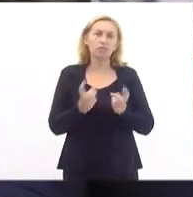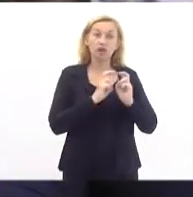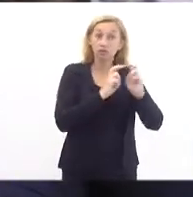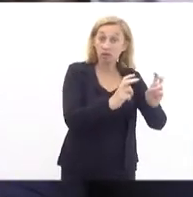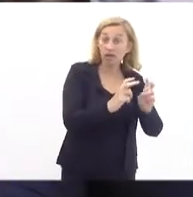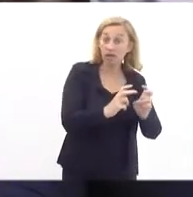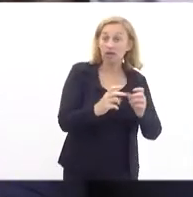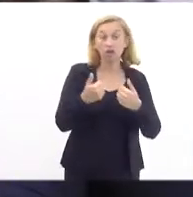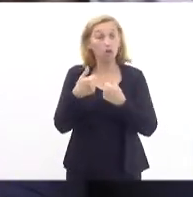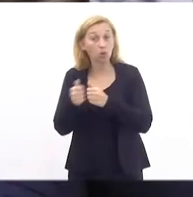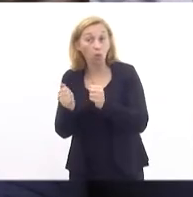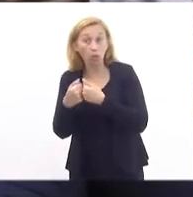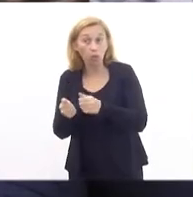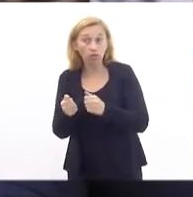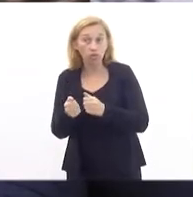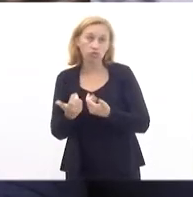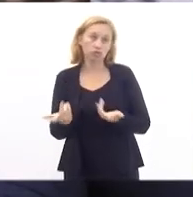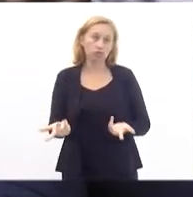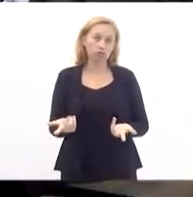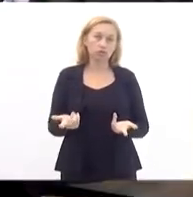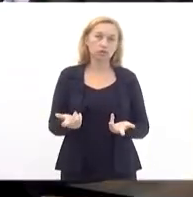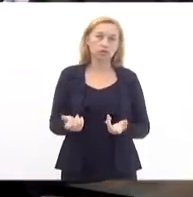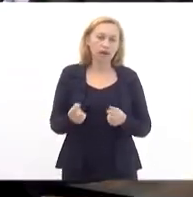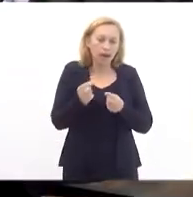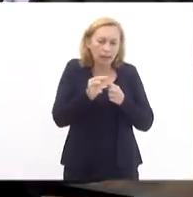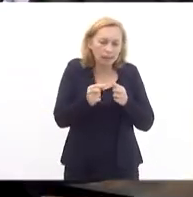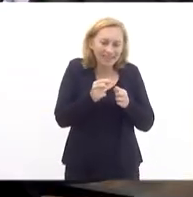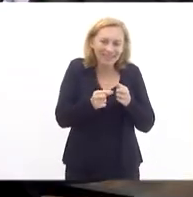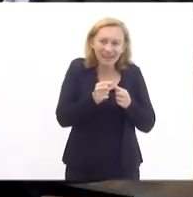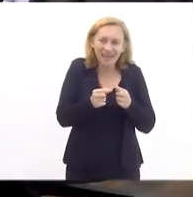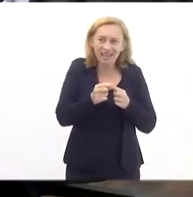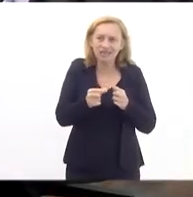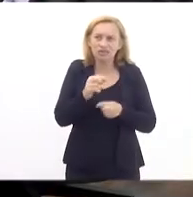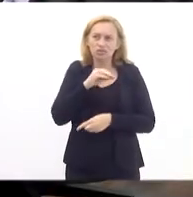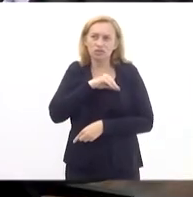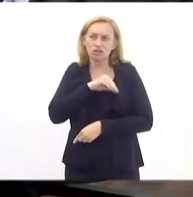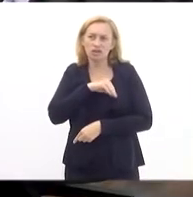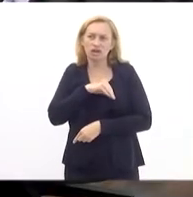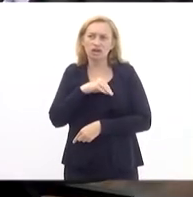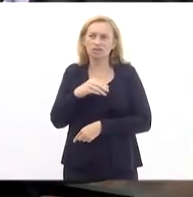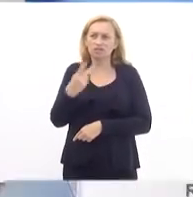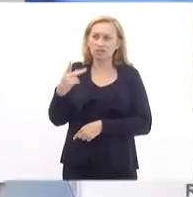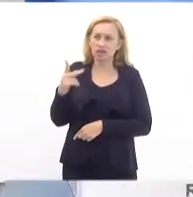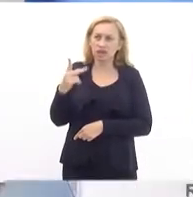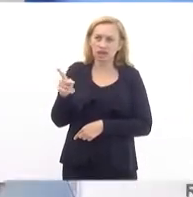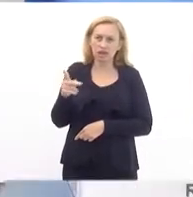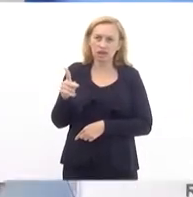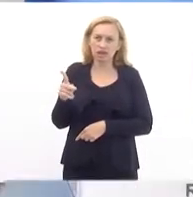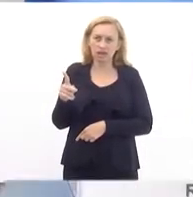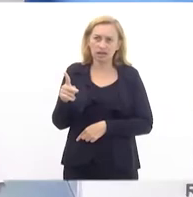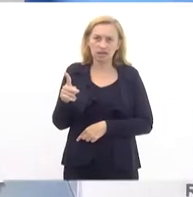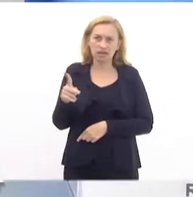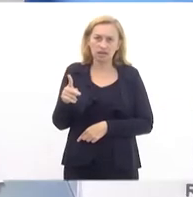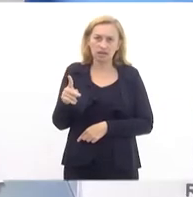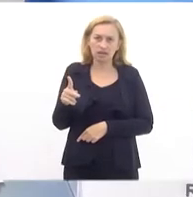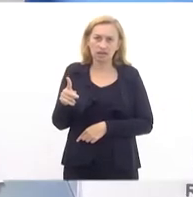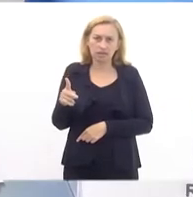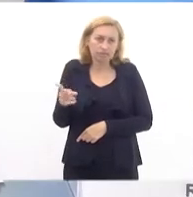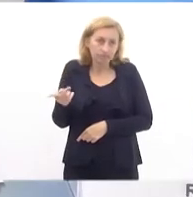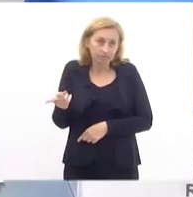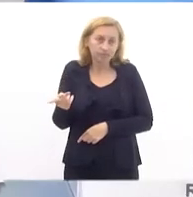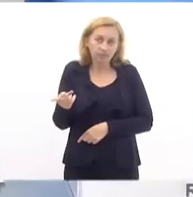trem, de volta para casa. Então, é um terço do valor que elas ganham, né? mensalmente das diárias que elas fazem, um